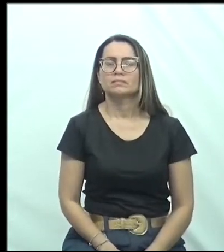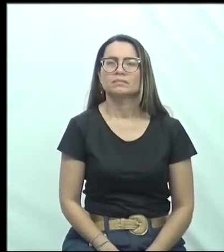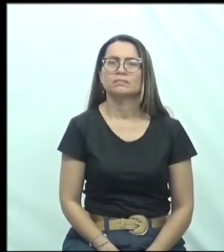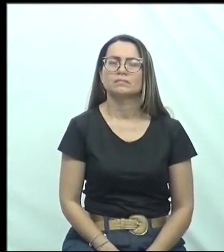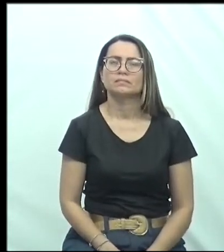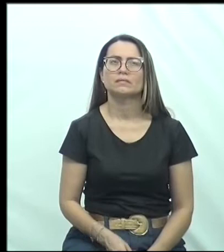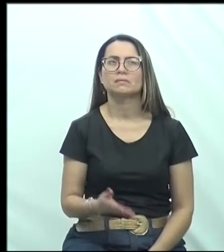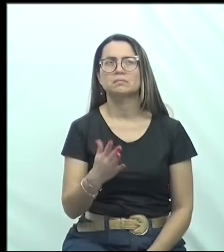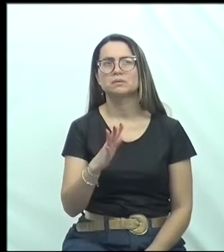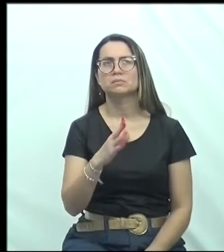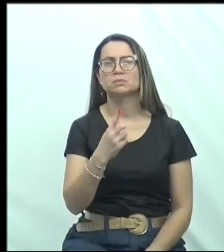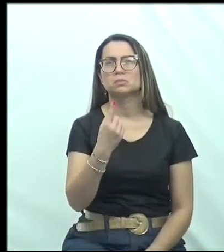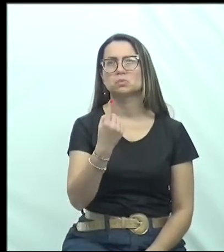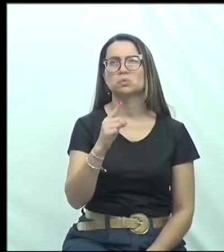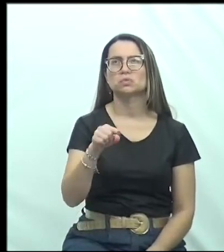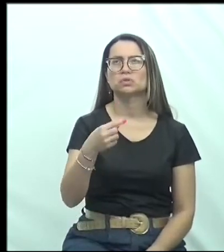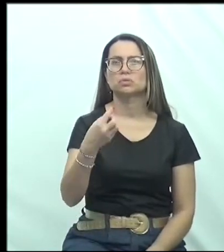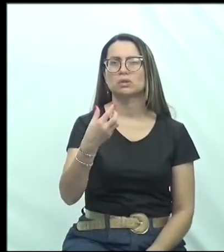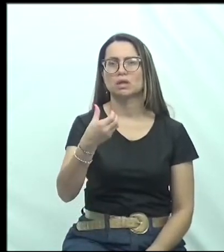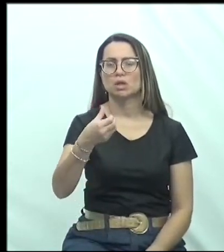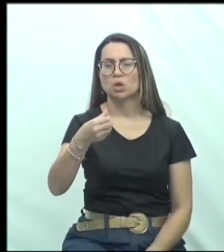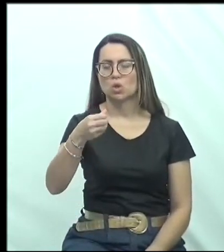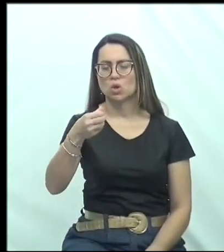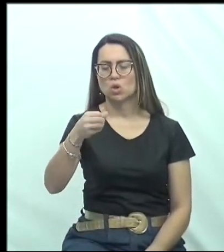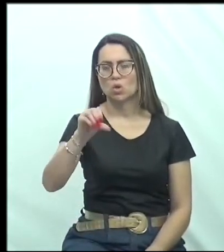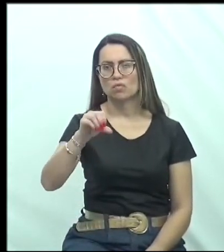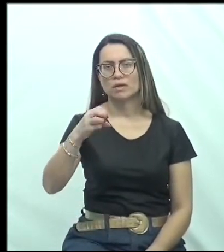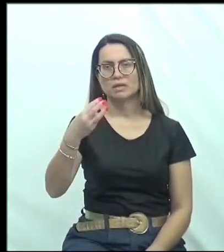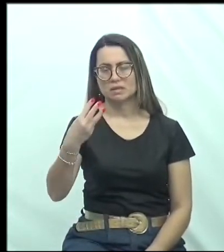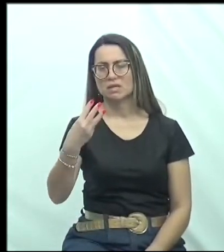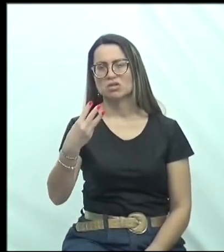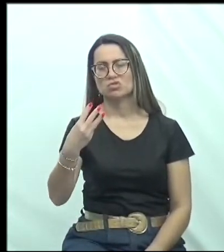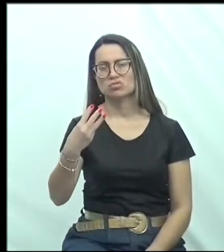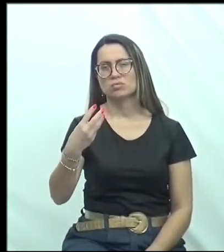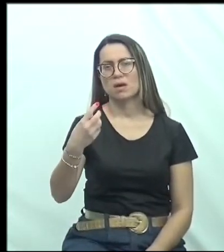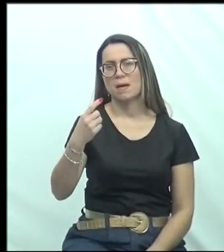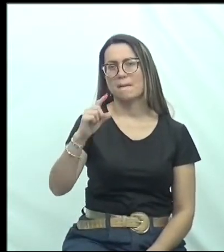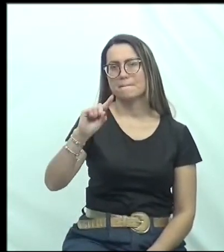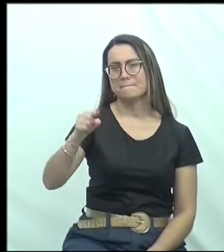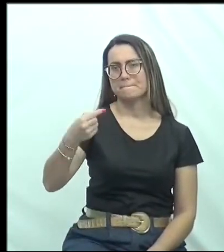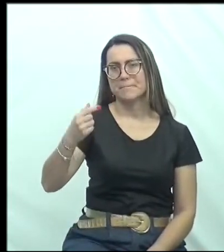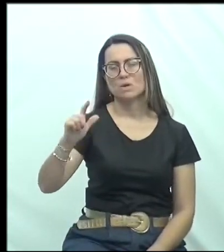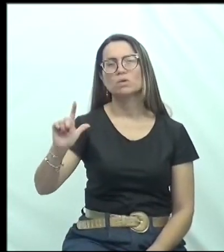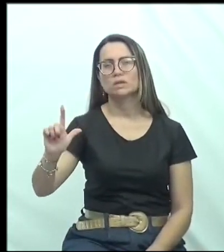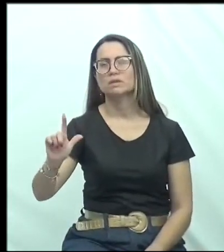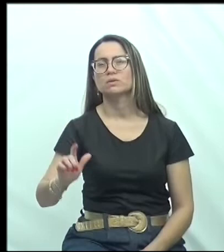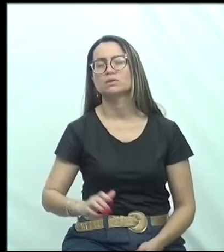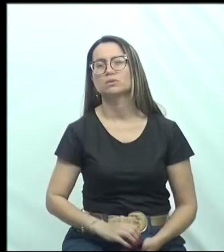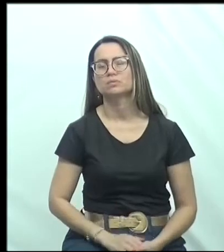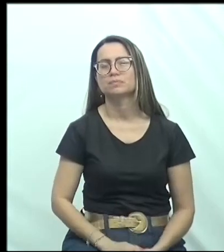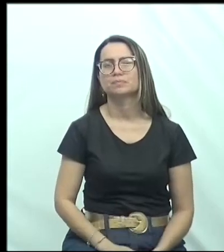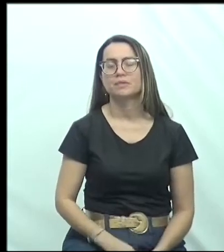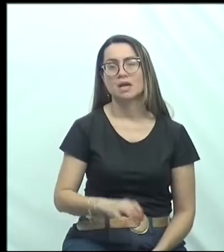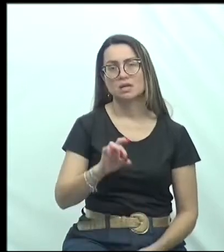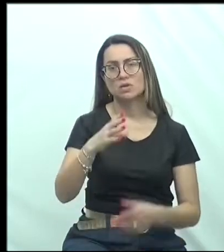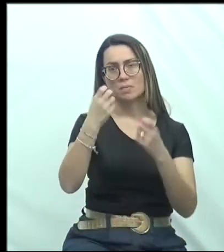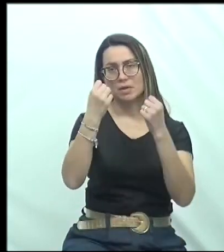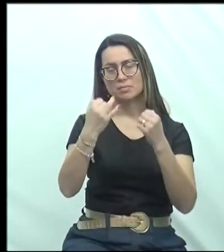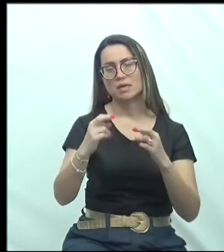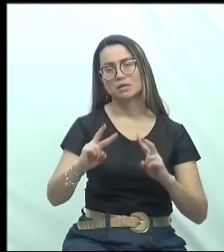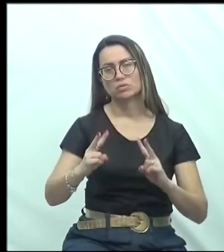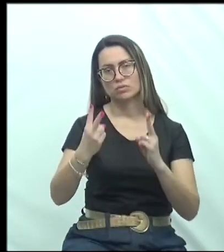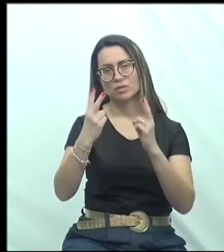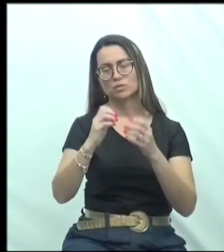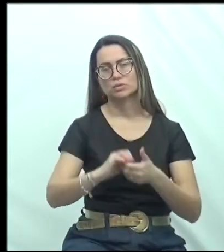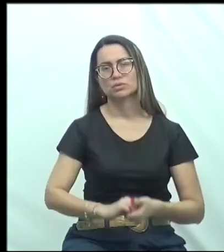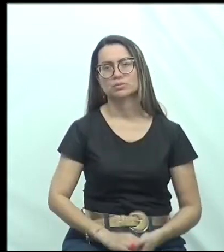1,93 o metro cúbico a cada 1.000 litros, né? Até 10 metros, né? Depois passa para outras faixas. Mas só para explicar a questão ali dos valores, tá?